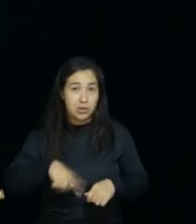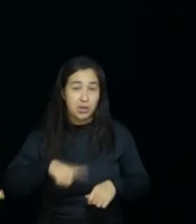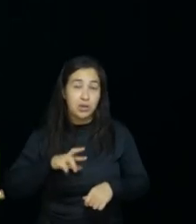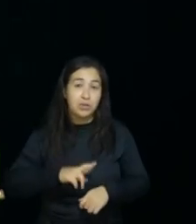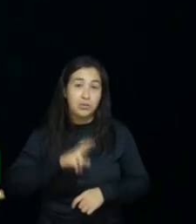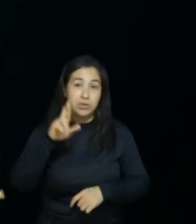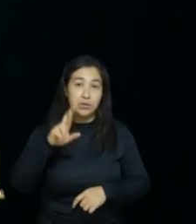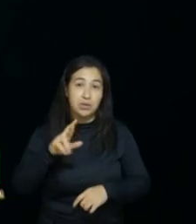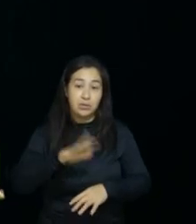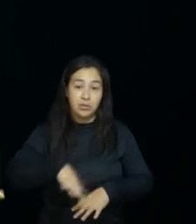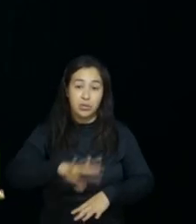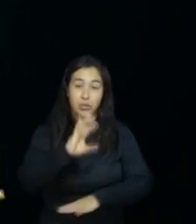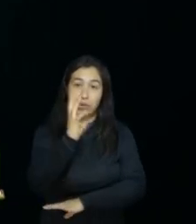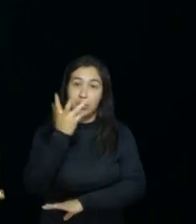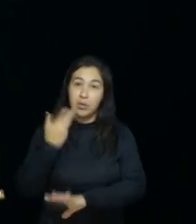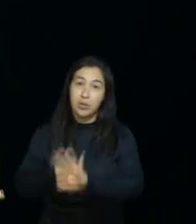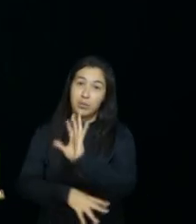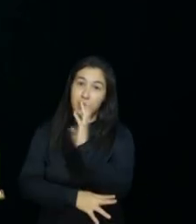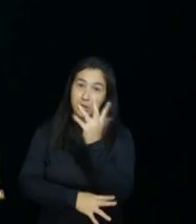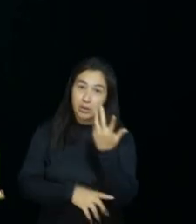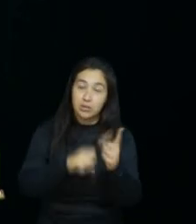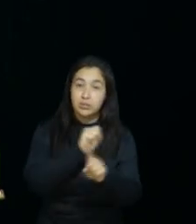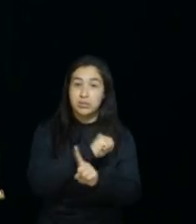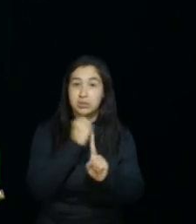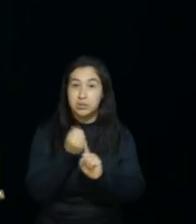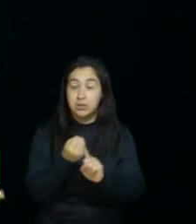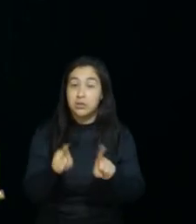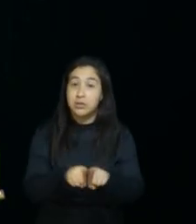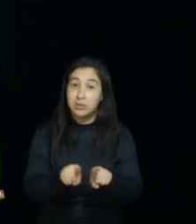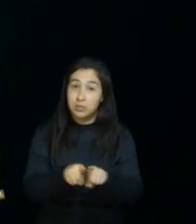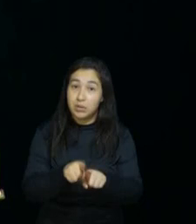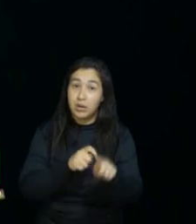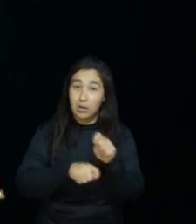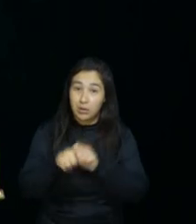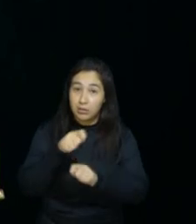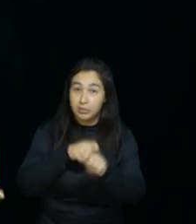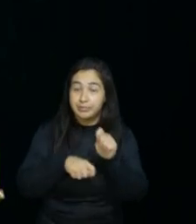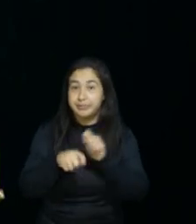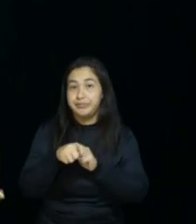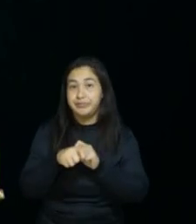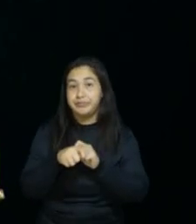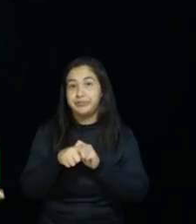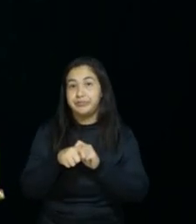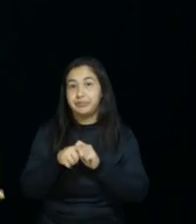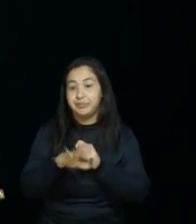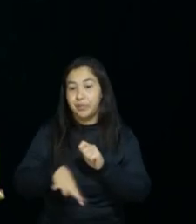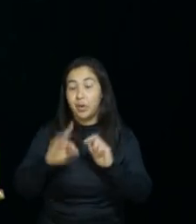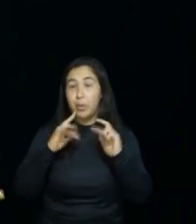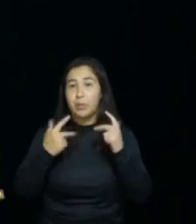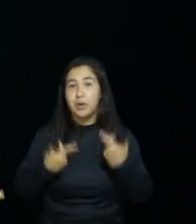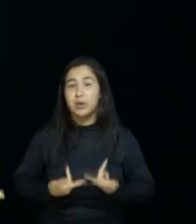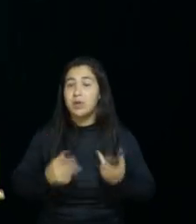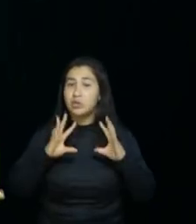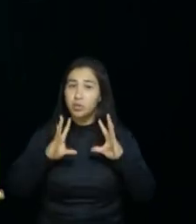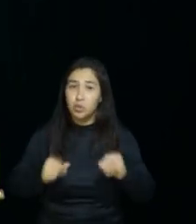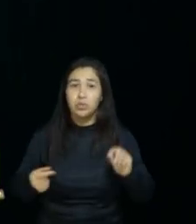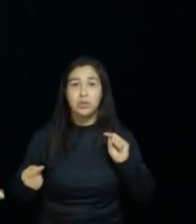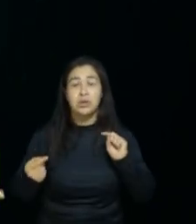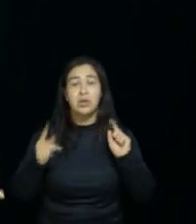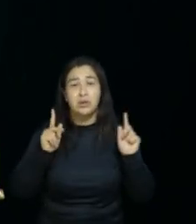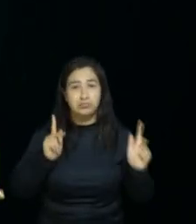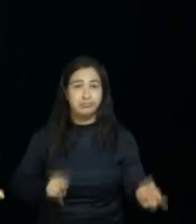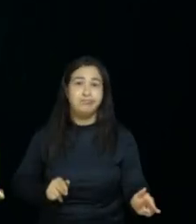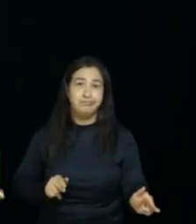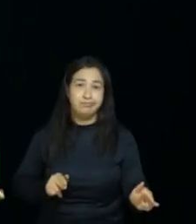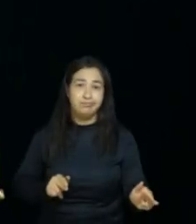ambiental, social e econômica diante dos dilemas ambientais e sociais que a humanidade passa. Então, é um grande exemplo e contem comigo